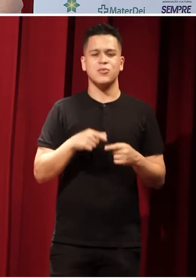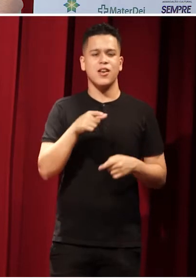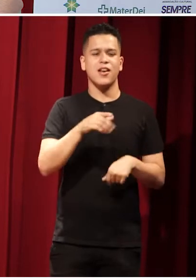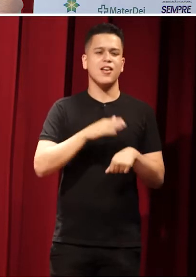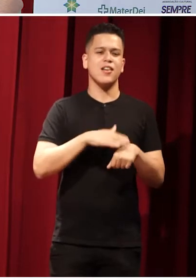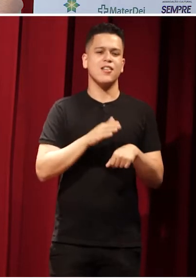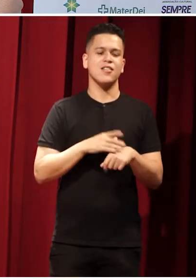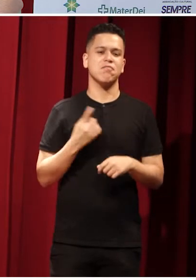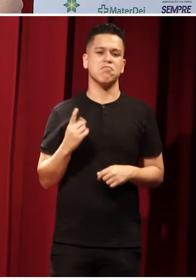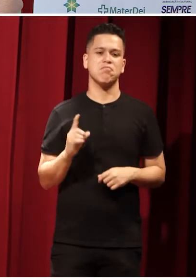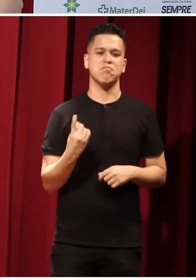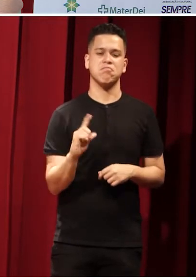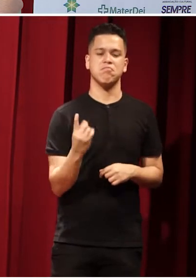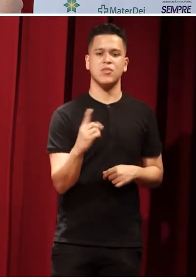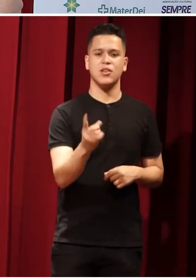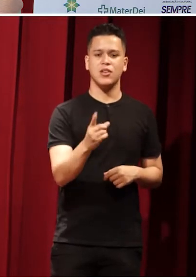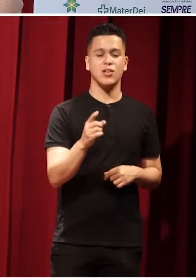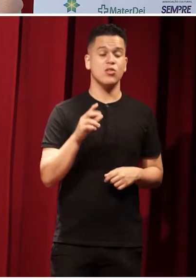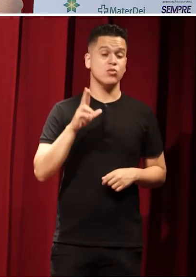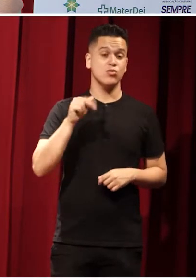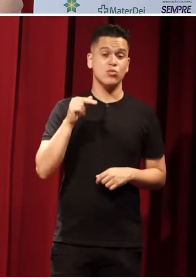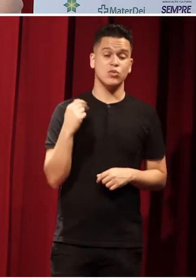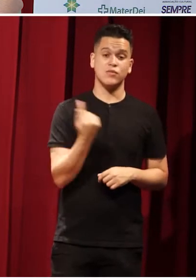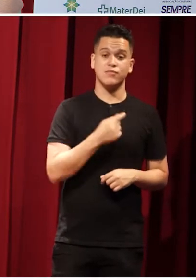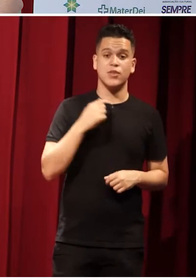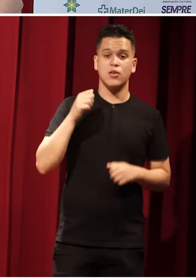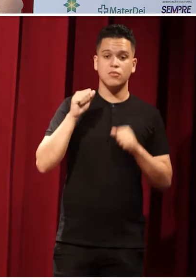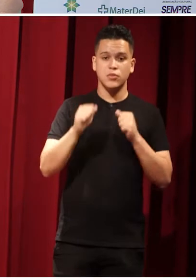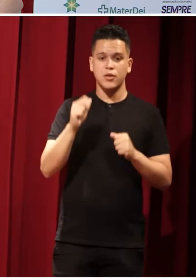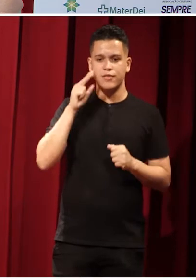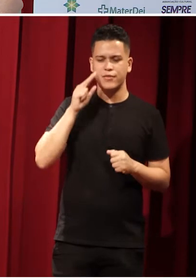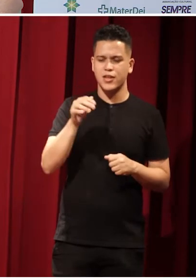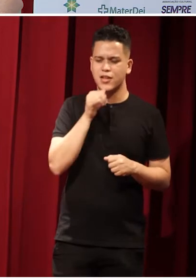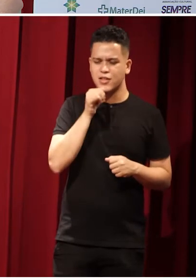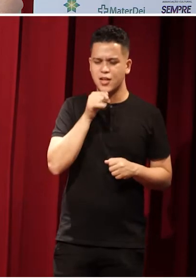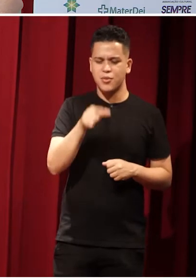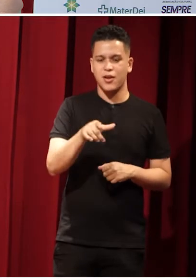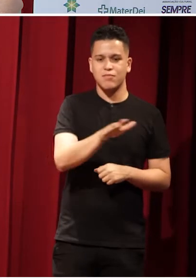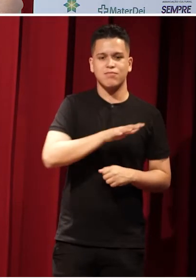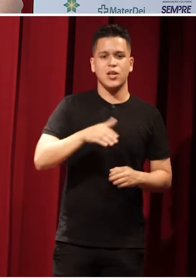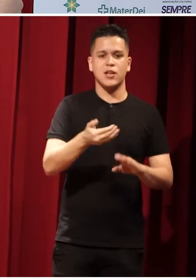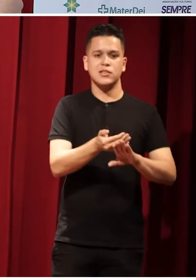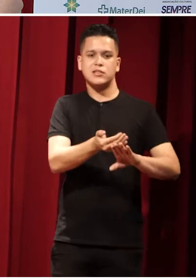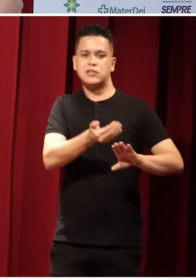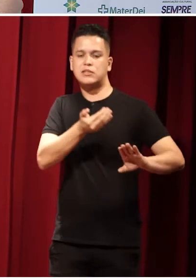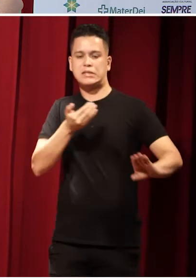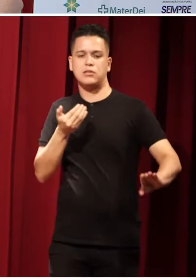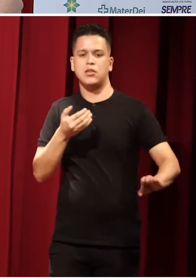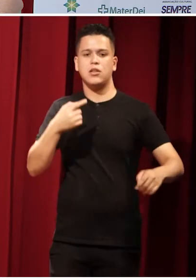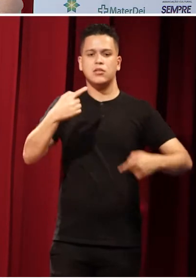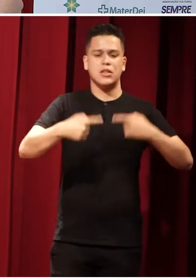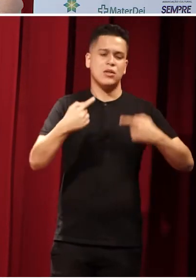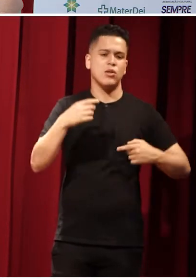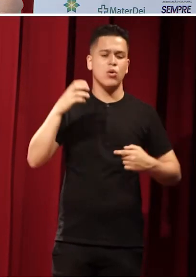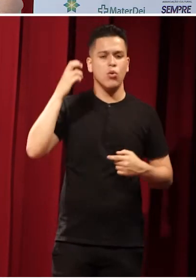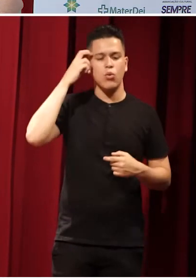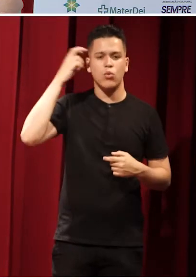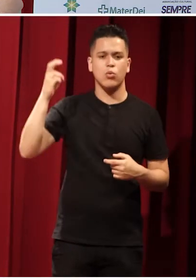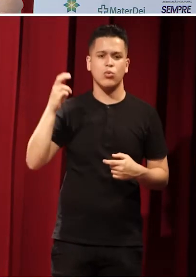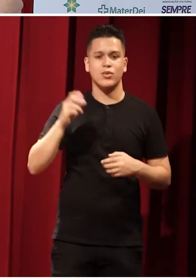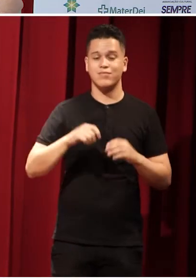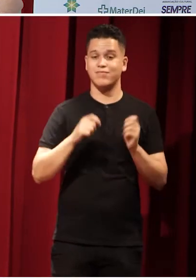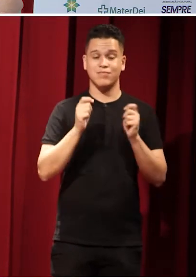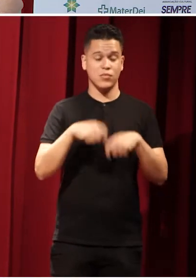uma esfera autônoma da vida social, que nunca a economia pode ser vista como independente